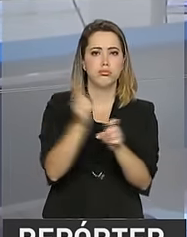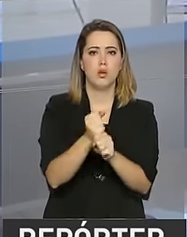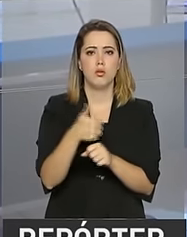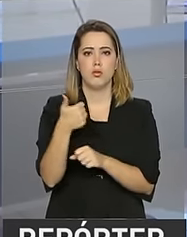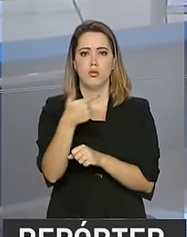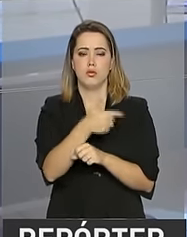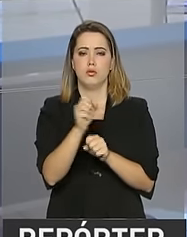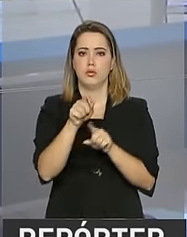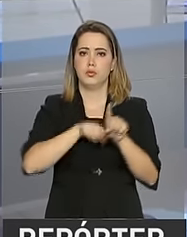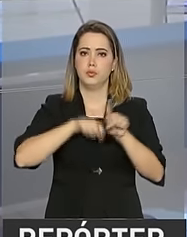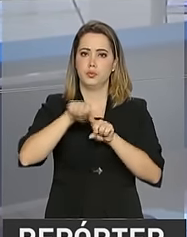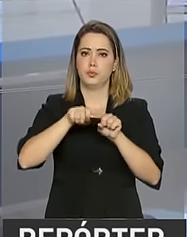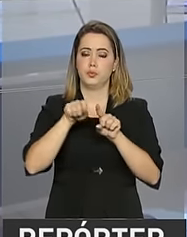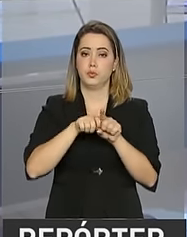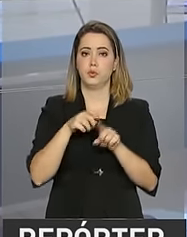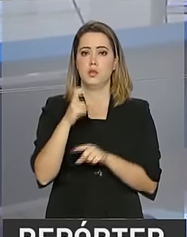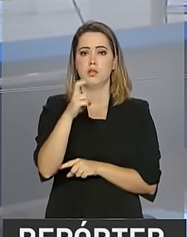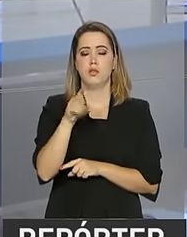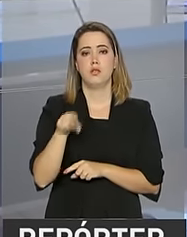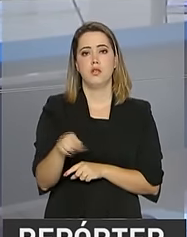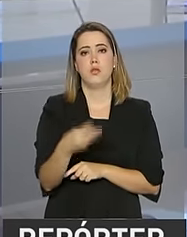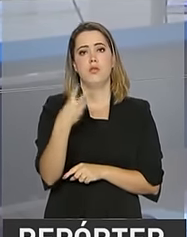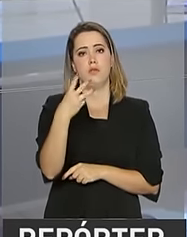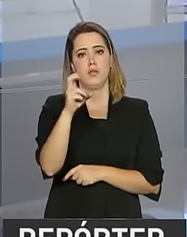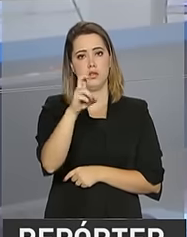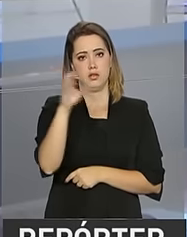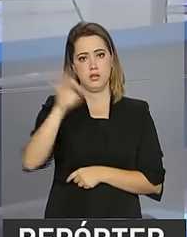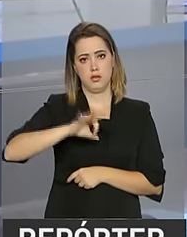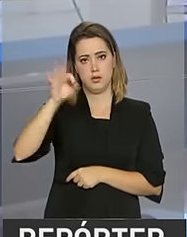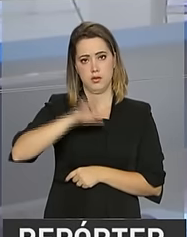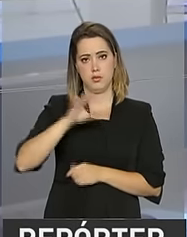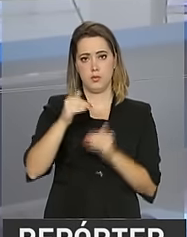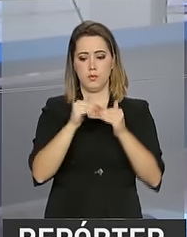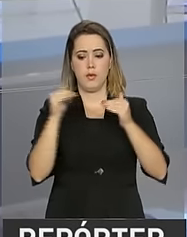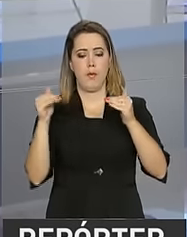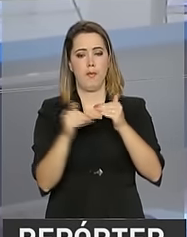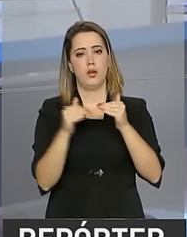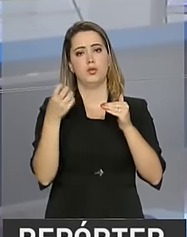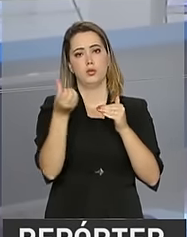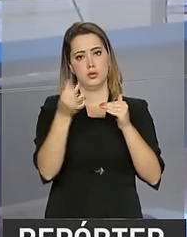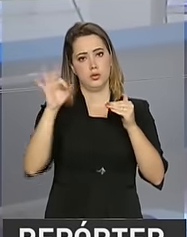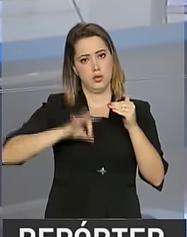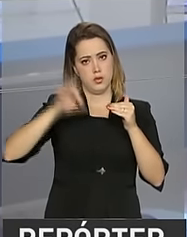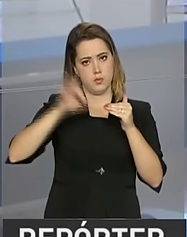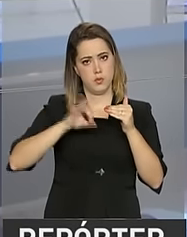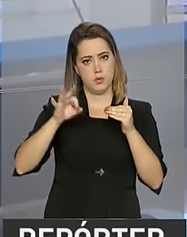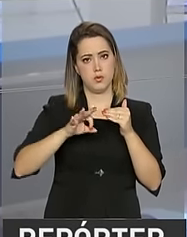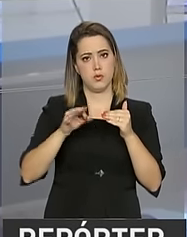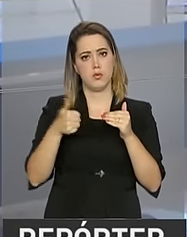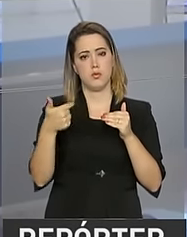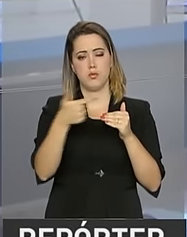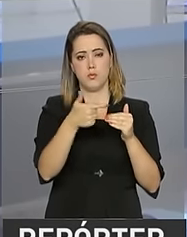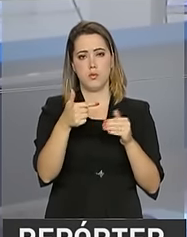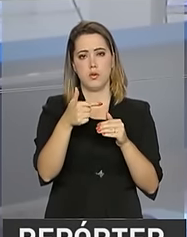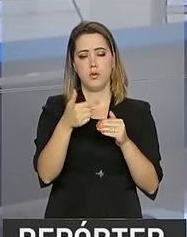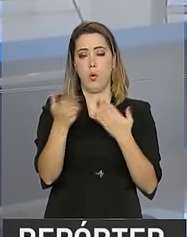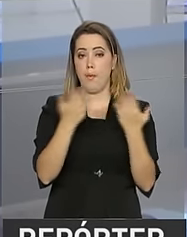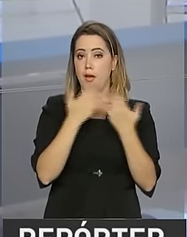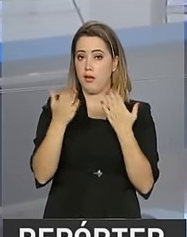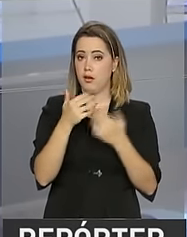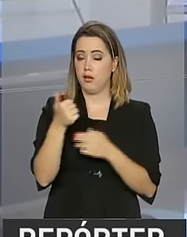acumulou 5,35 abaixo da casa dos 6% registrados nos 12